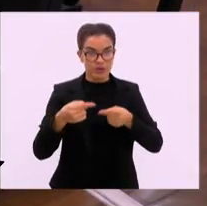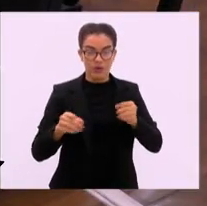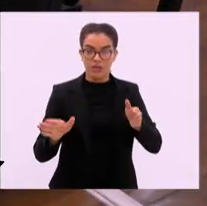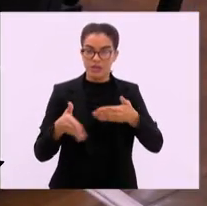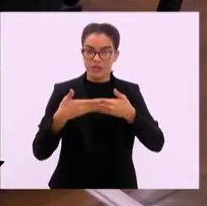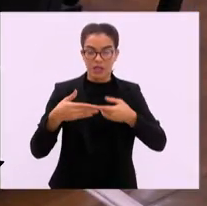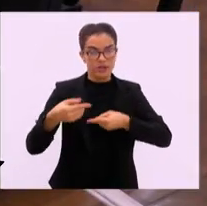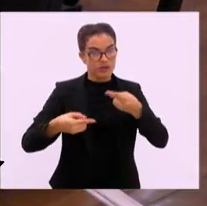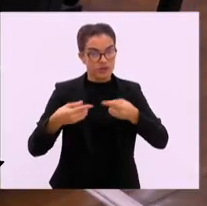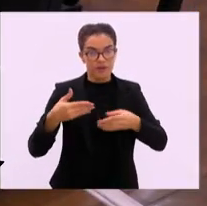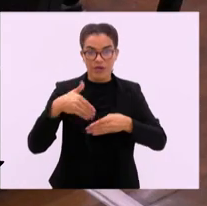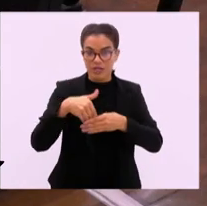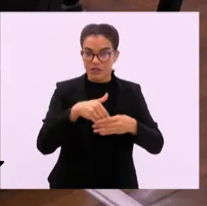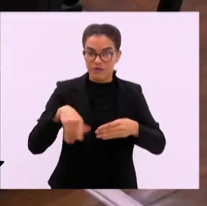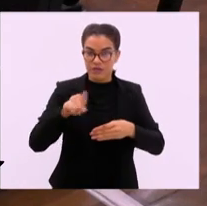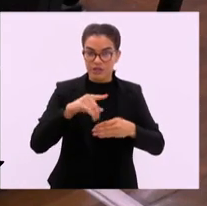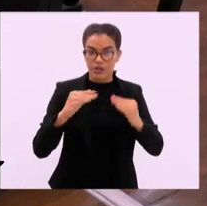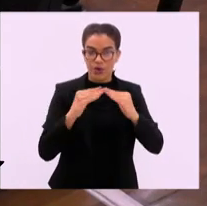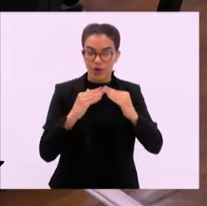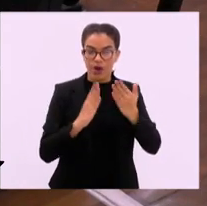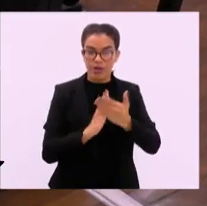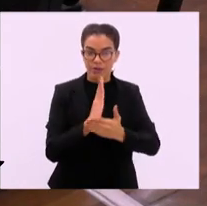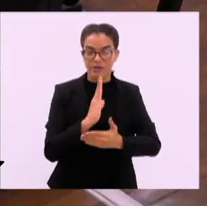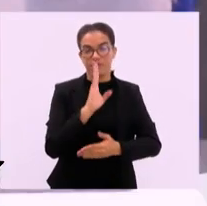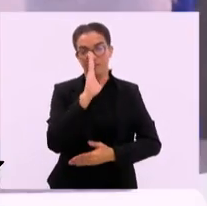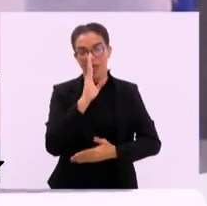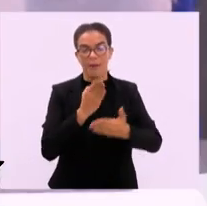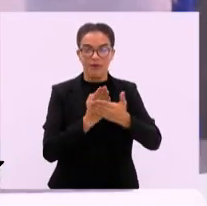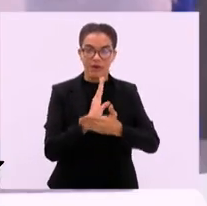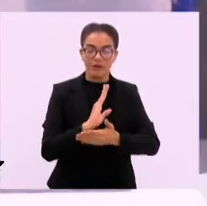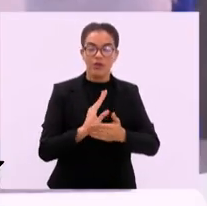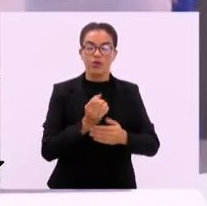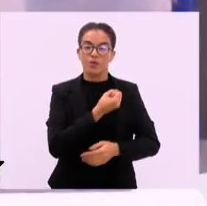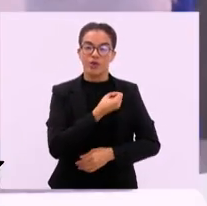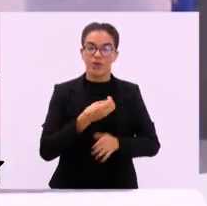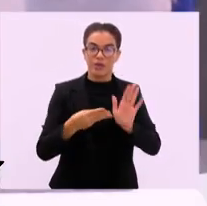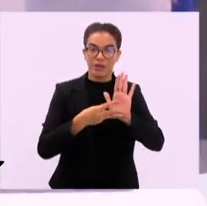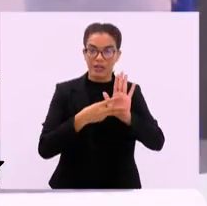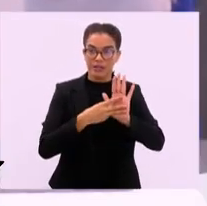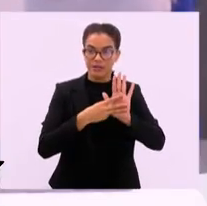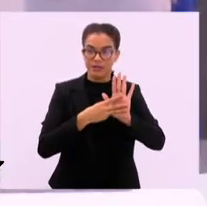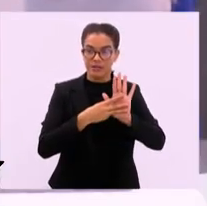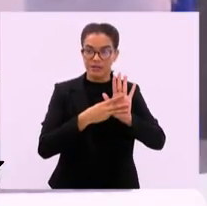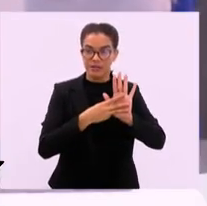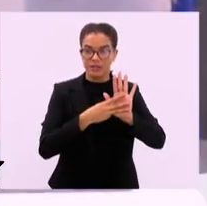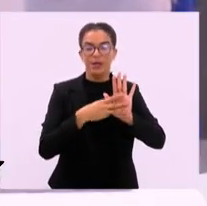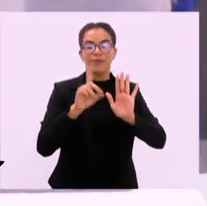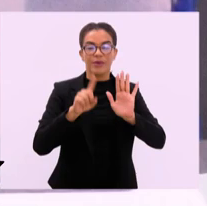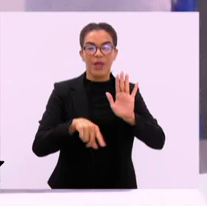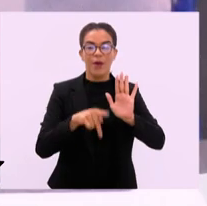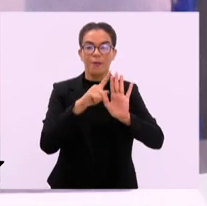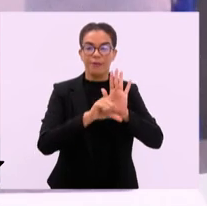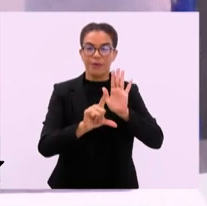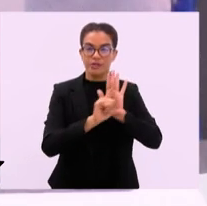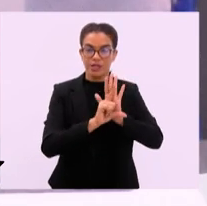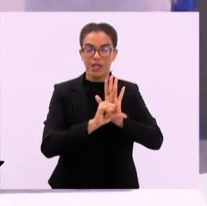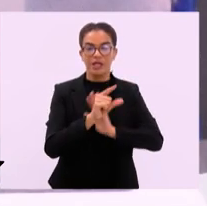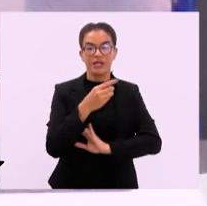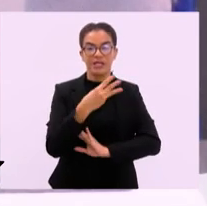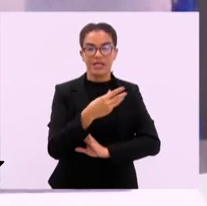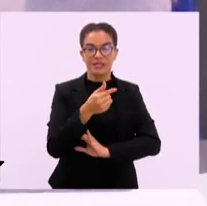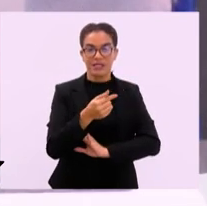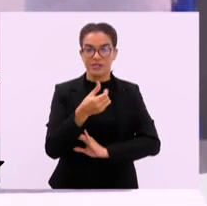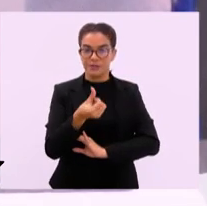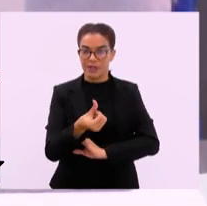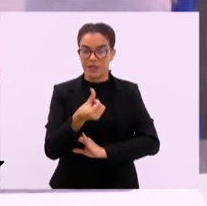encerrada a discussão, em votação, os senhores que aprovam, permaneçam como estão, aprovado. Item 3 da pauta, emenda ao plenário, ao PL 376